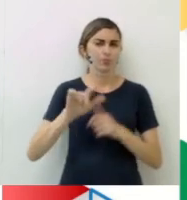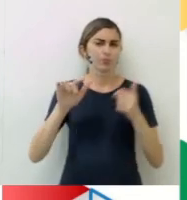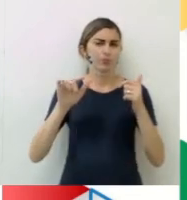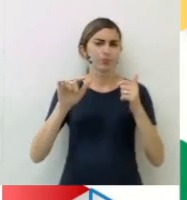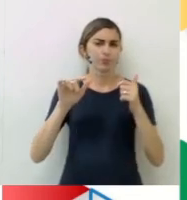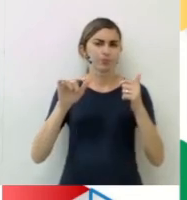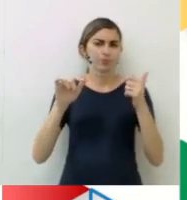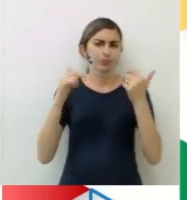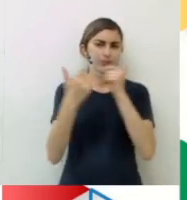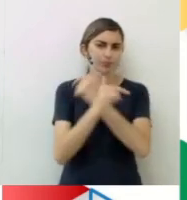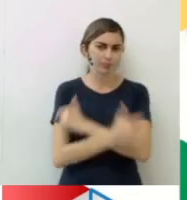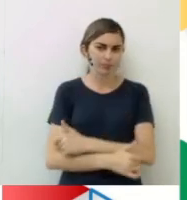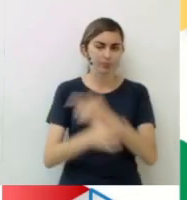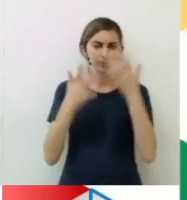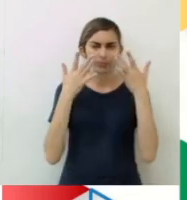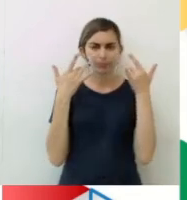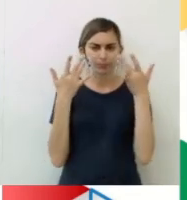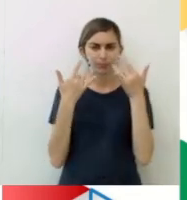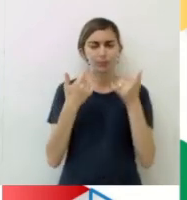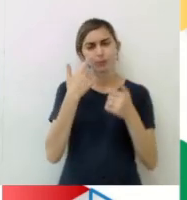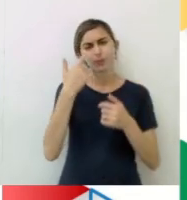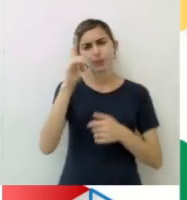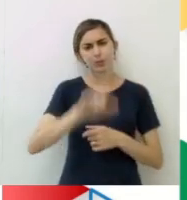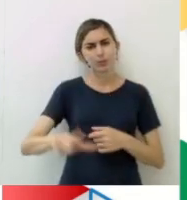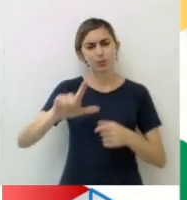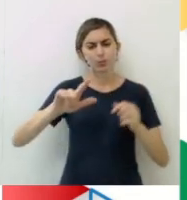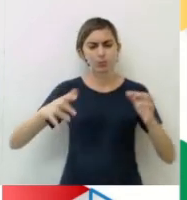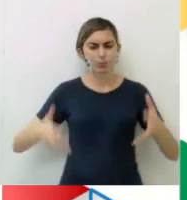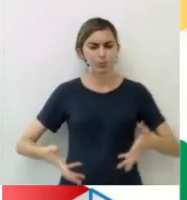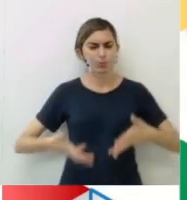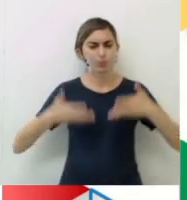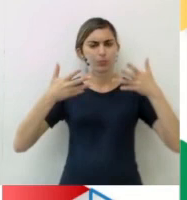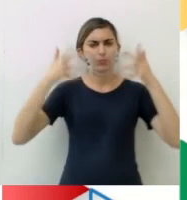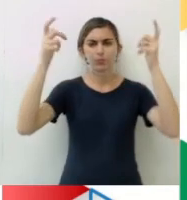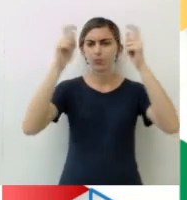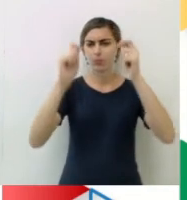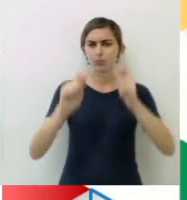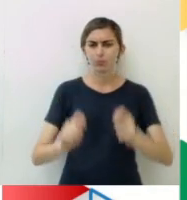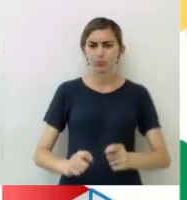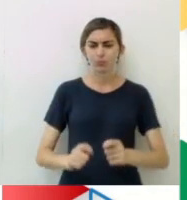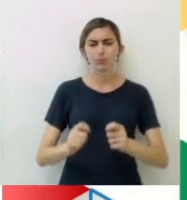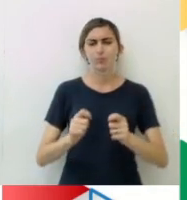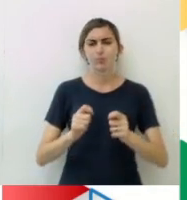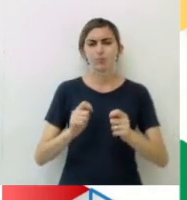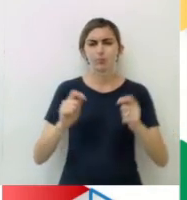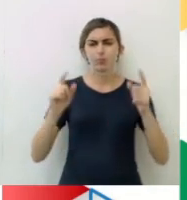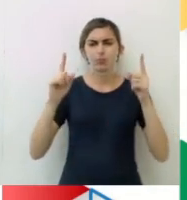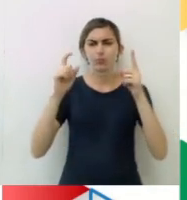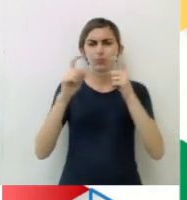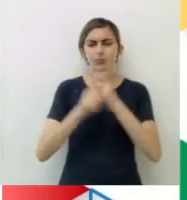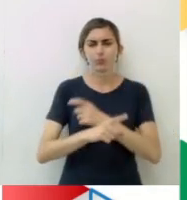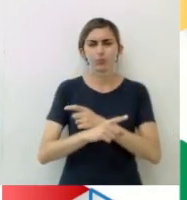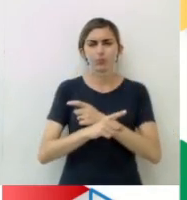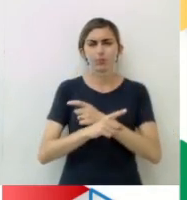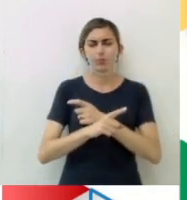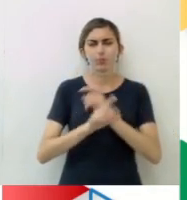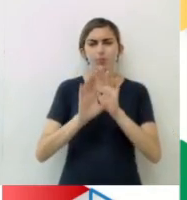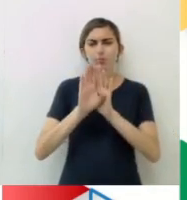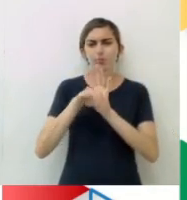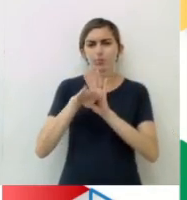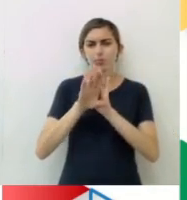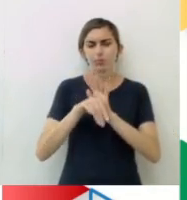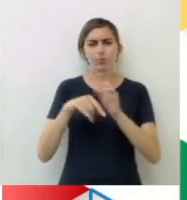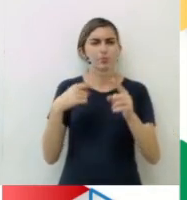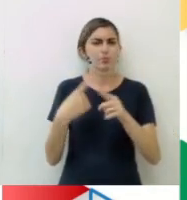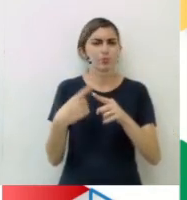dramático. Veja só que a literatura é uma manifestação artística difícil de ser conceituada.